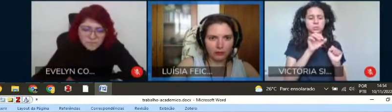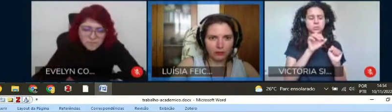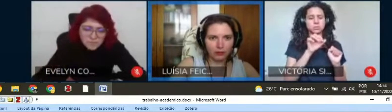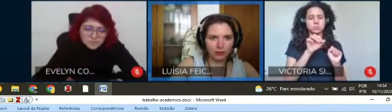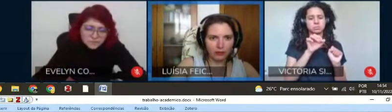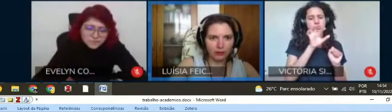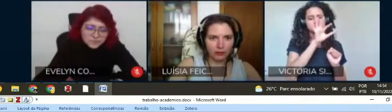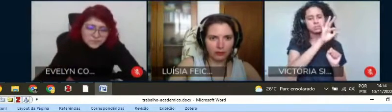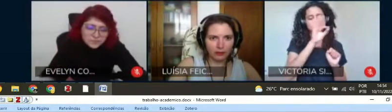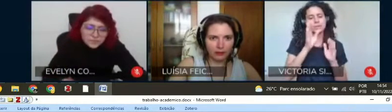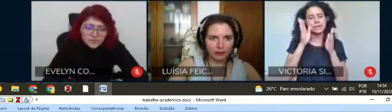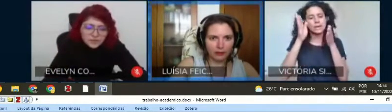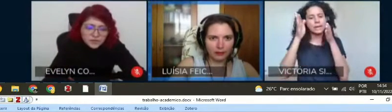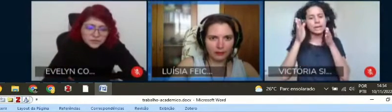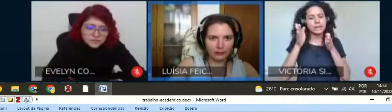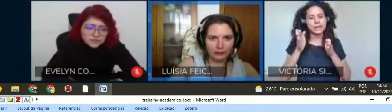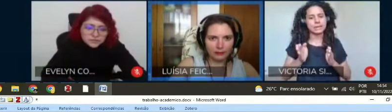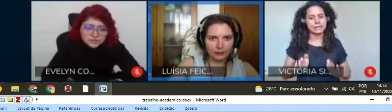fazer